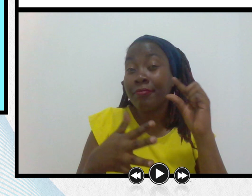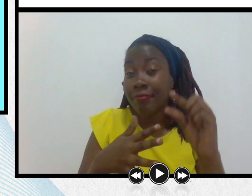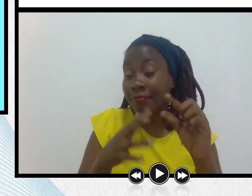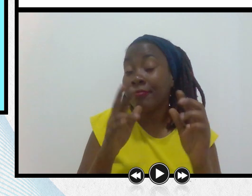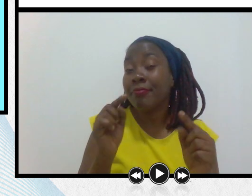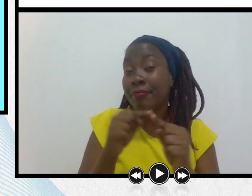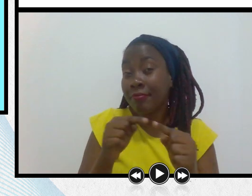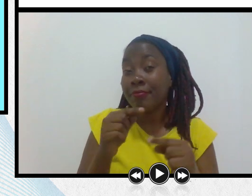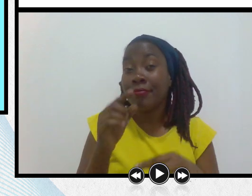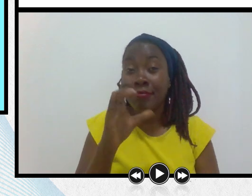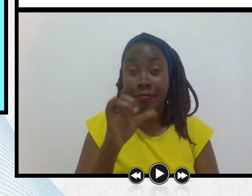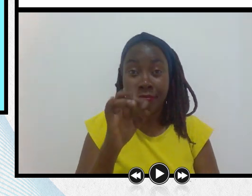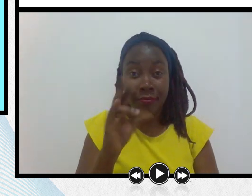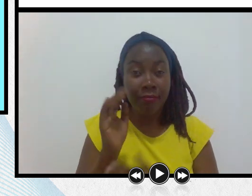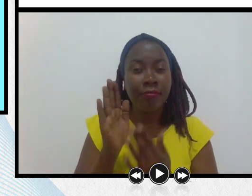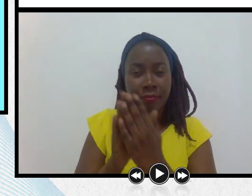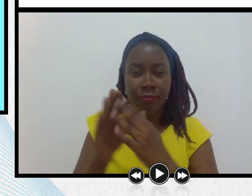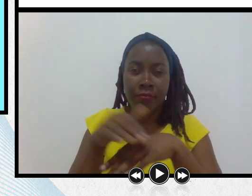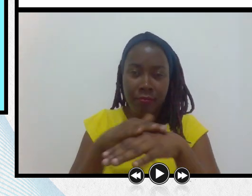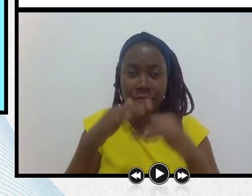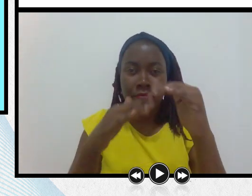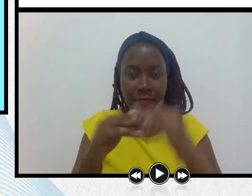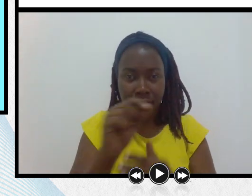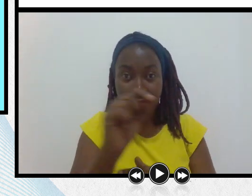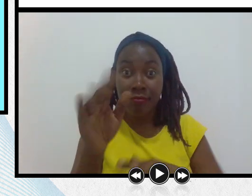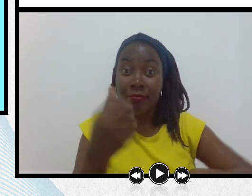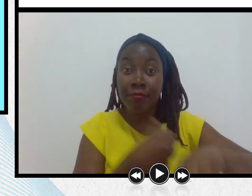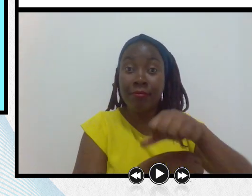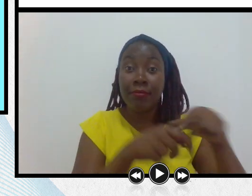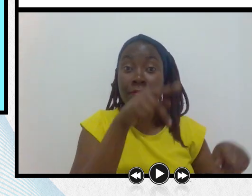respeito do cloro. Eu estou falando com profissionais, mas quando a gente vai trabalhar com a